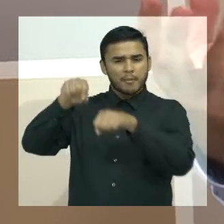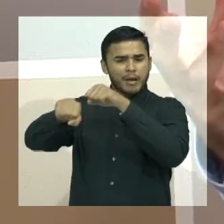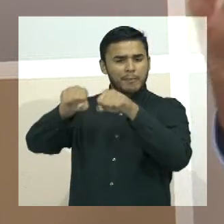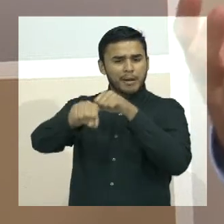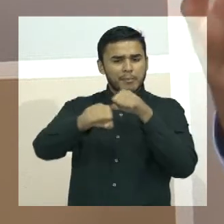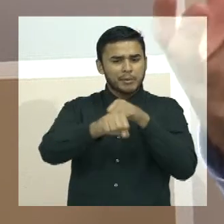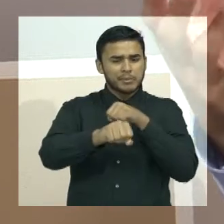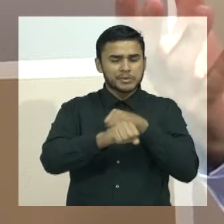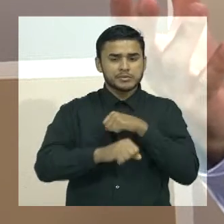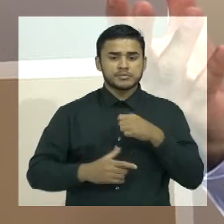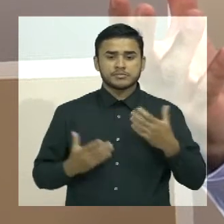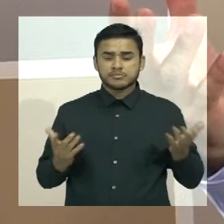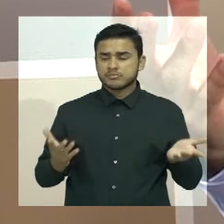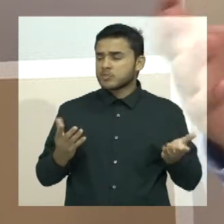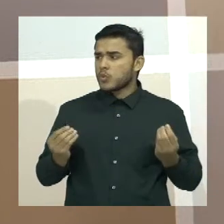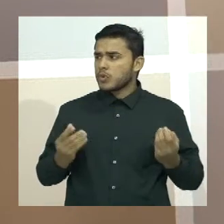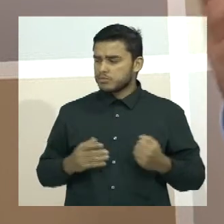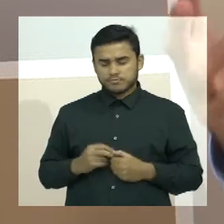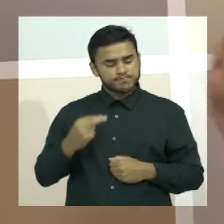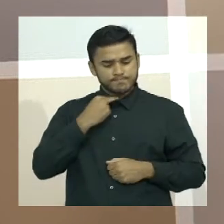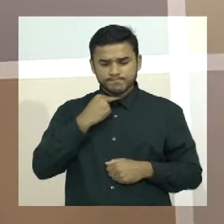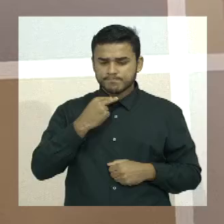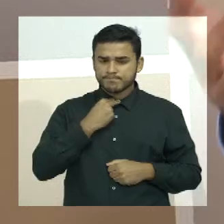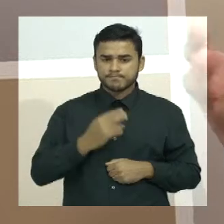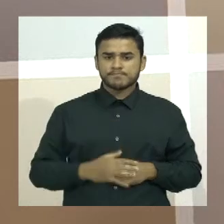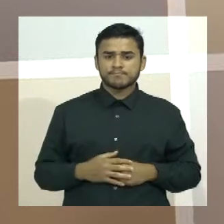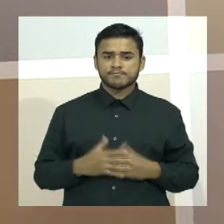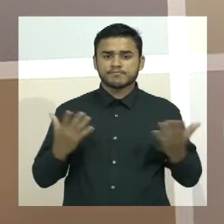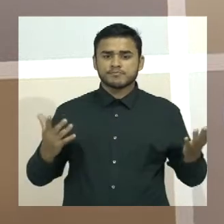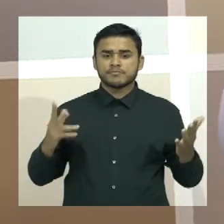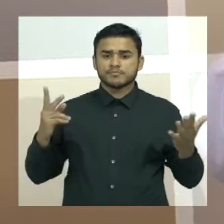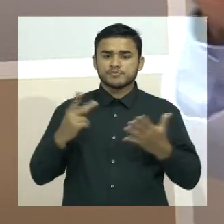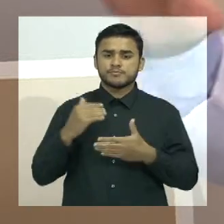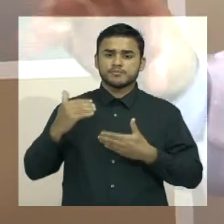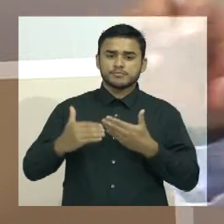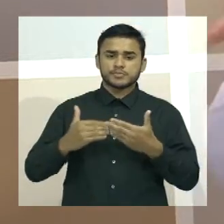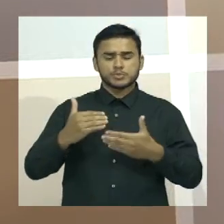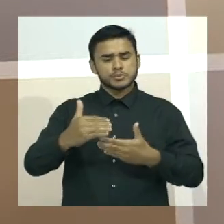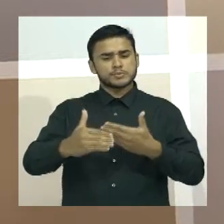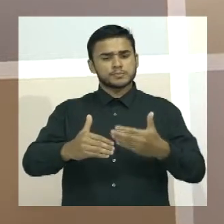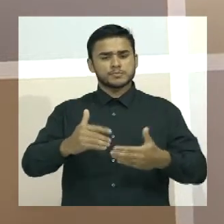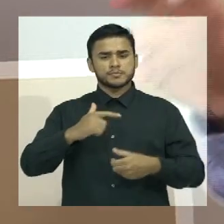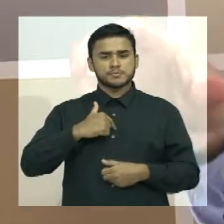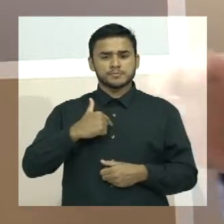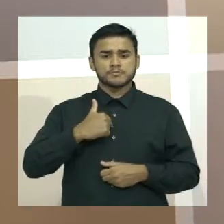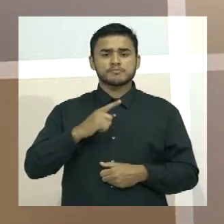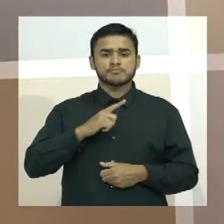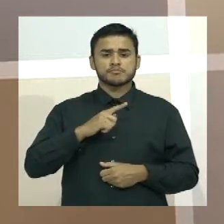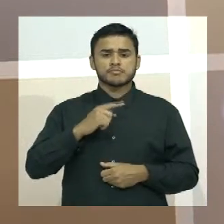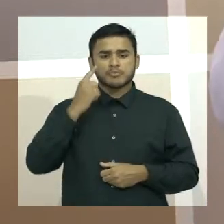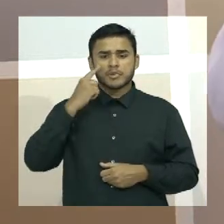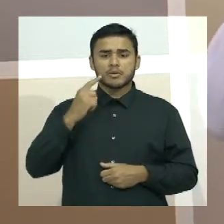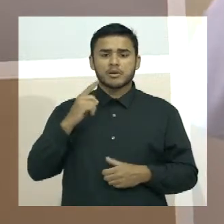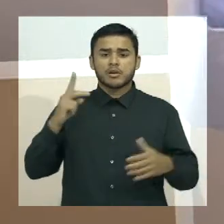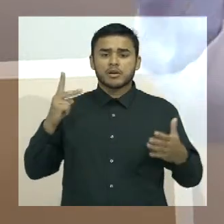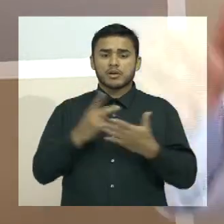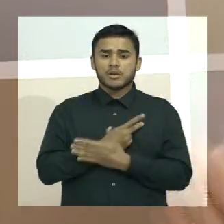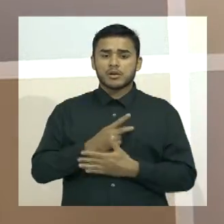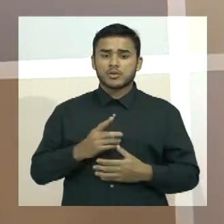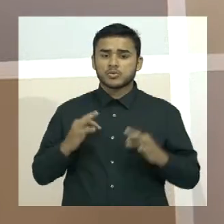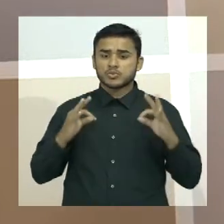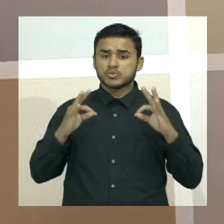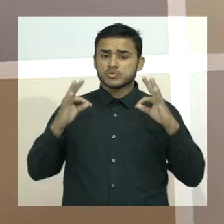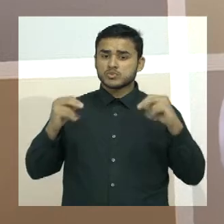Existe um princípio do desconstrutivismo, que você vai desmontando aquela sociedade aos poucos, tirando tijolo por tijolo, e ninguém se apercebe, daqui a pouco perdeu o